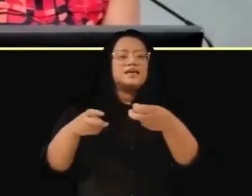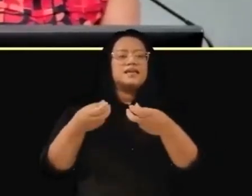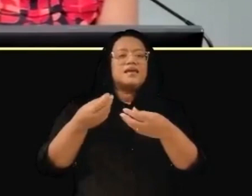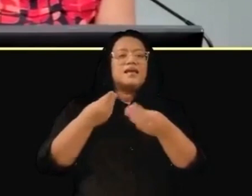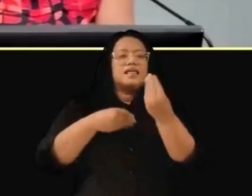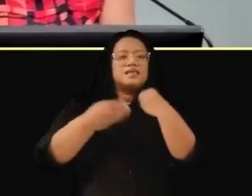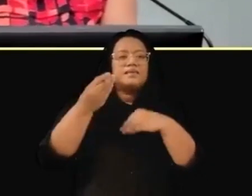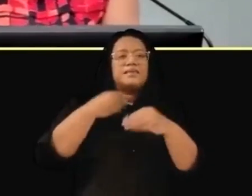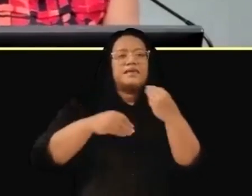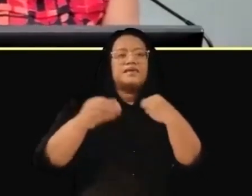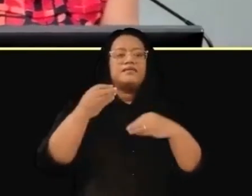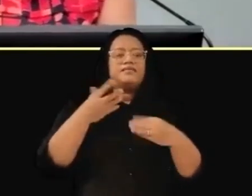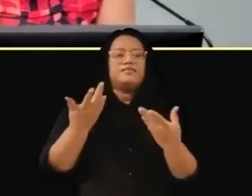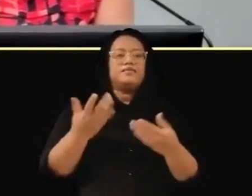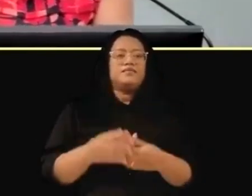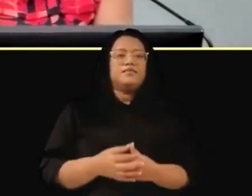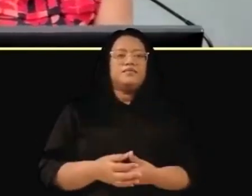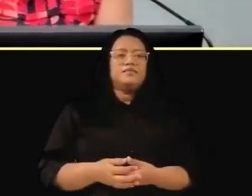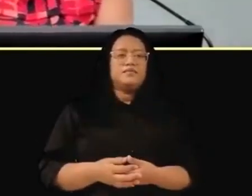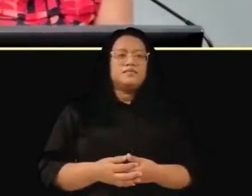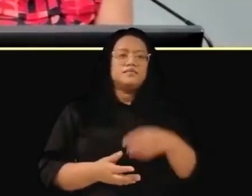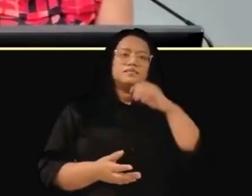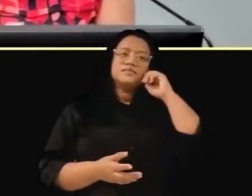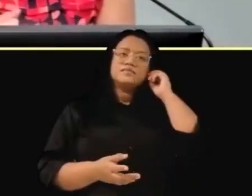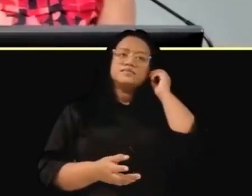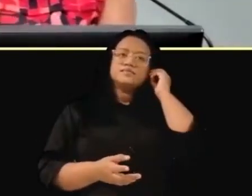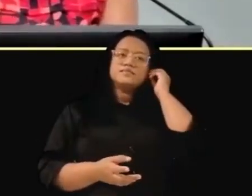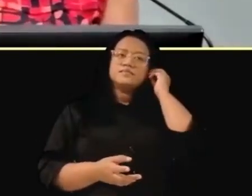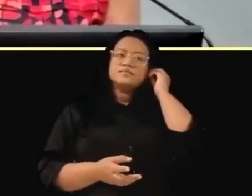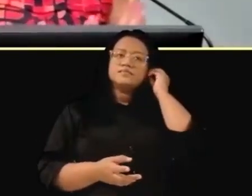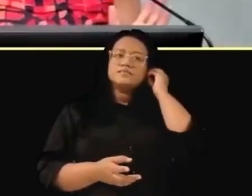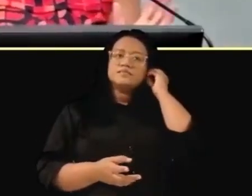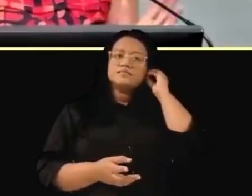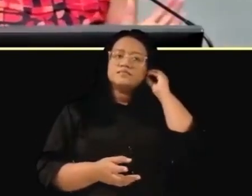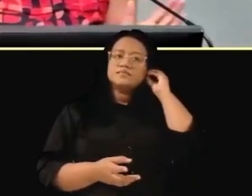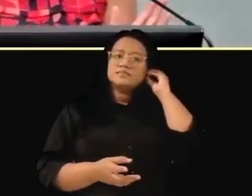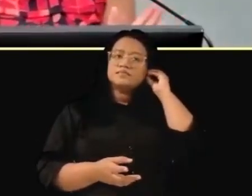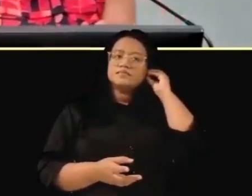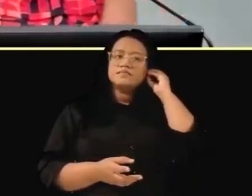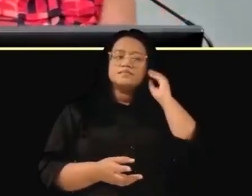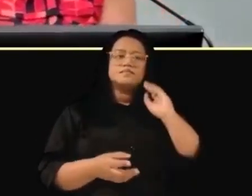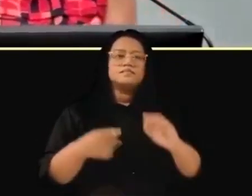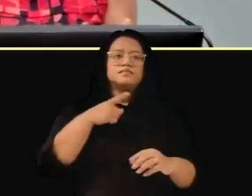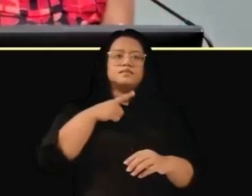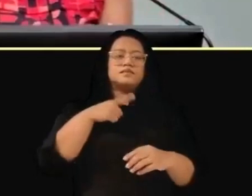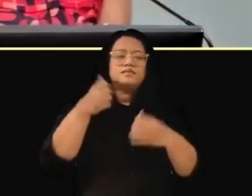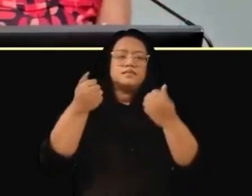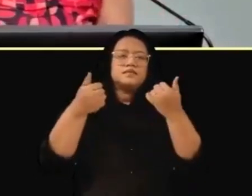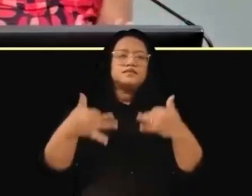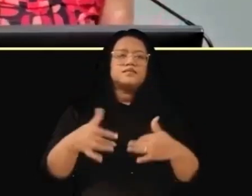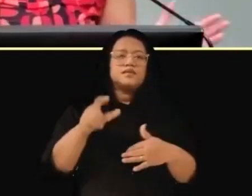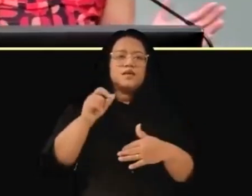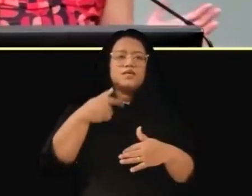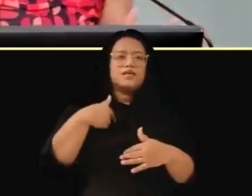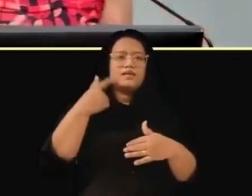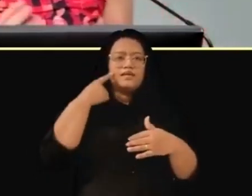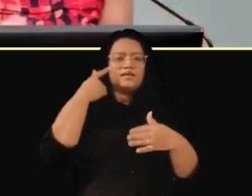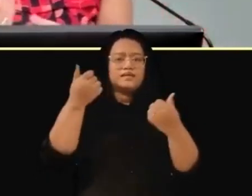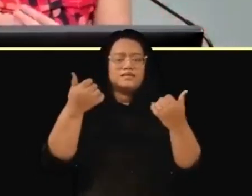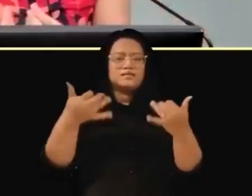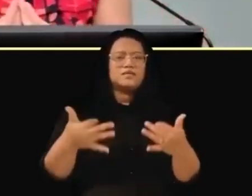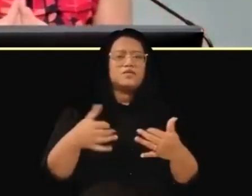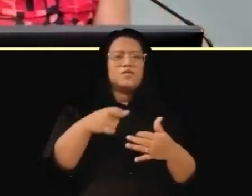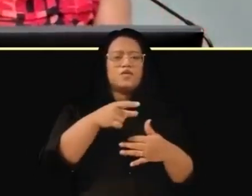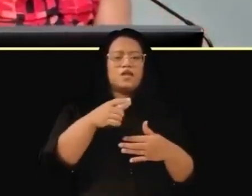questão que o senhor ouviu de mencionar, bom, não reconheço mais meu rio, isso é